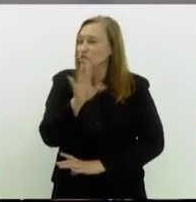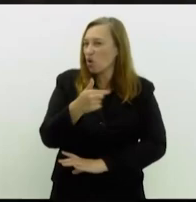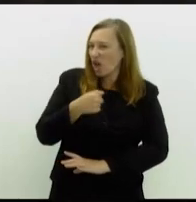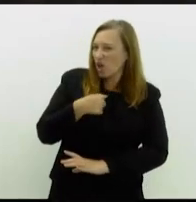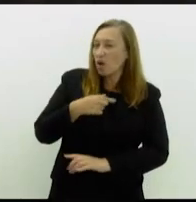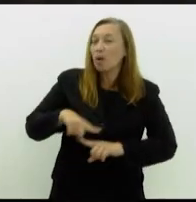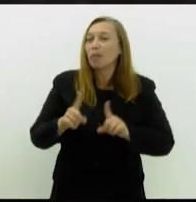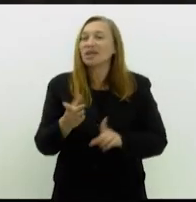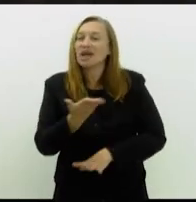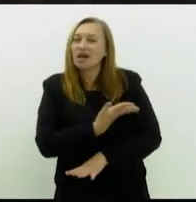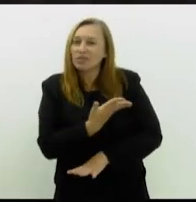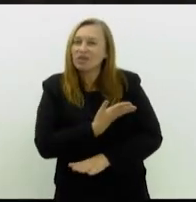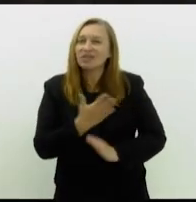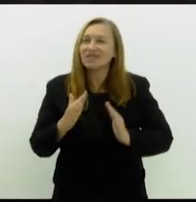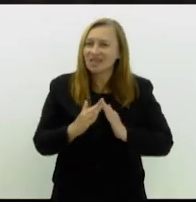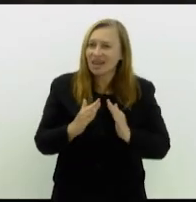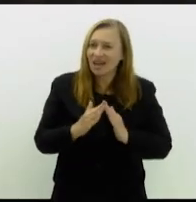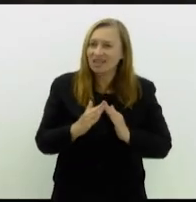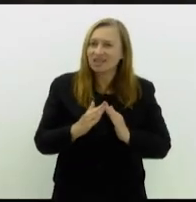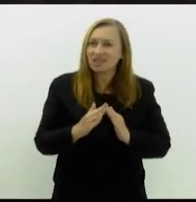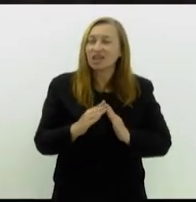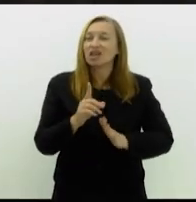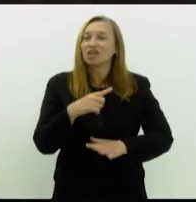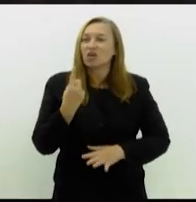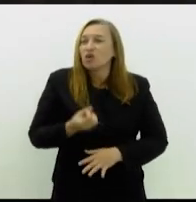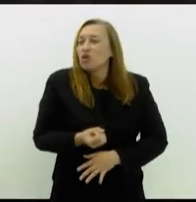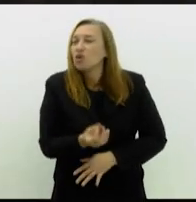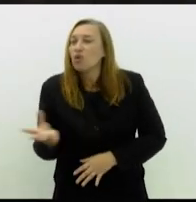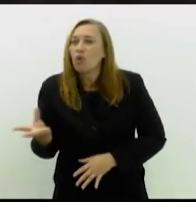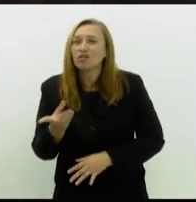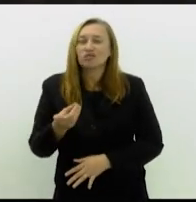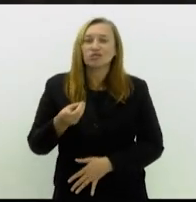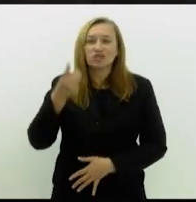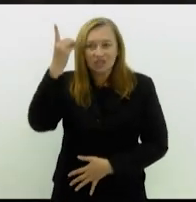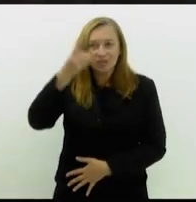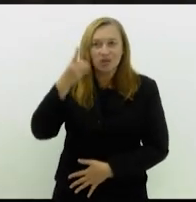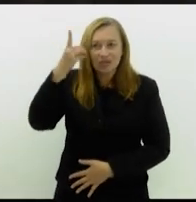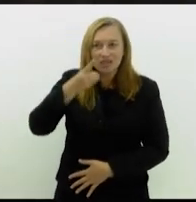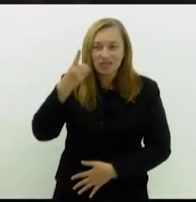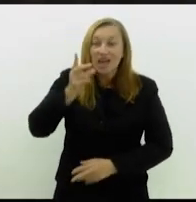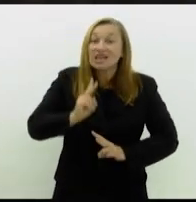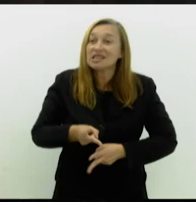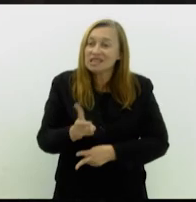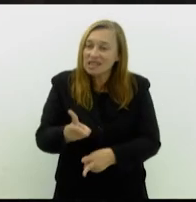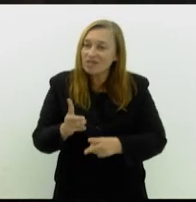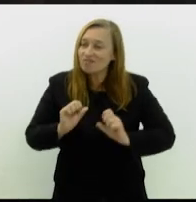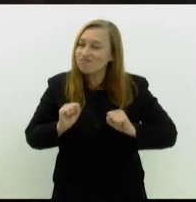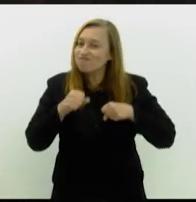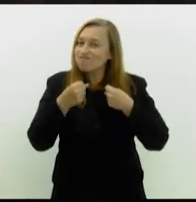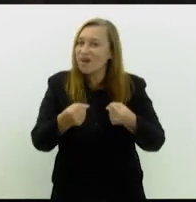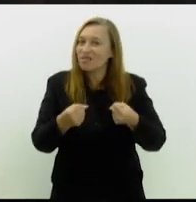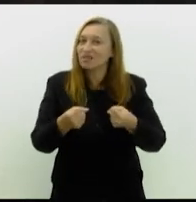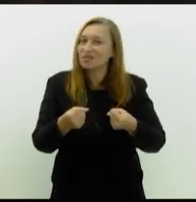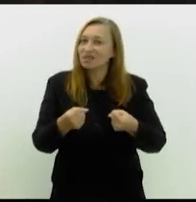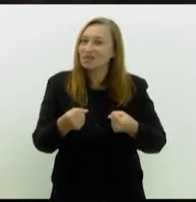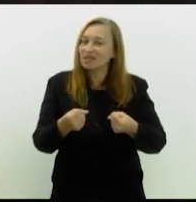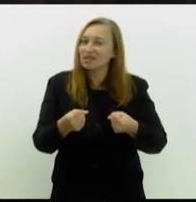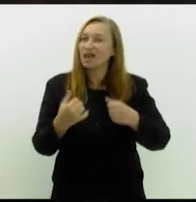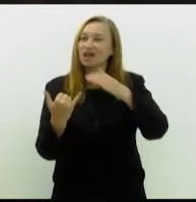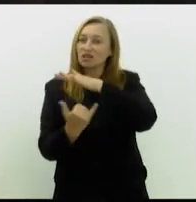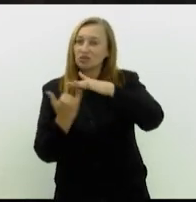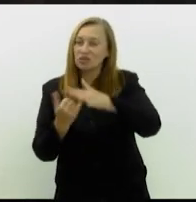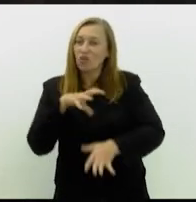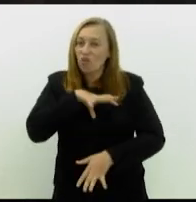os nossos colegas aqui dessa casa nós enquanto legislativos nós estaremos sempre defendendo a instituição Vasco da